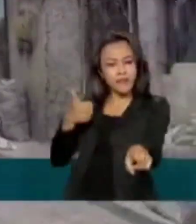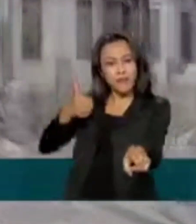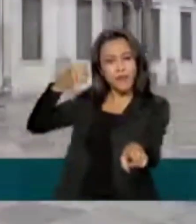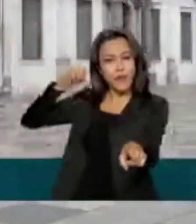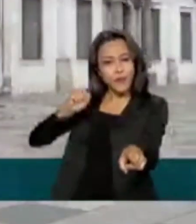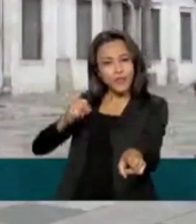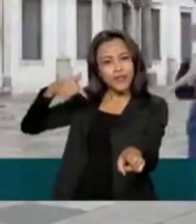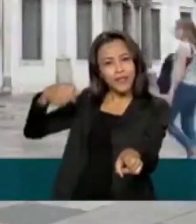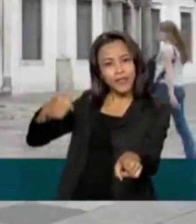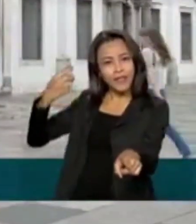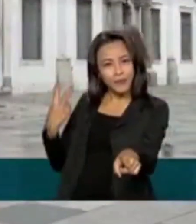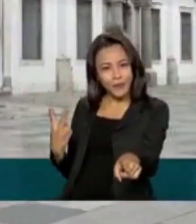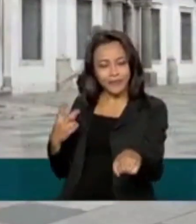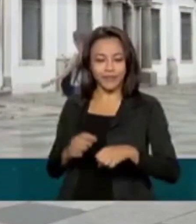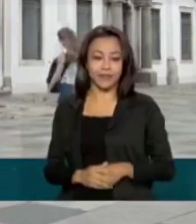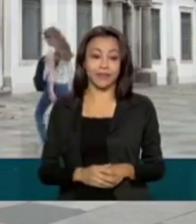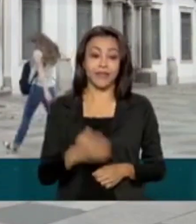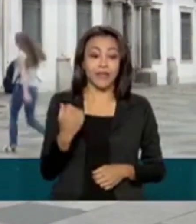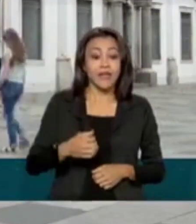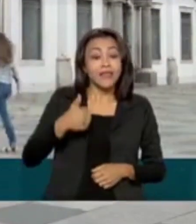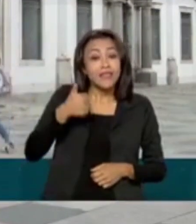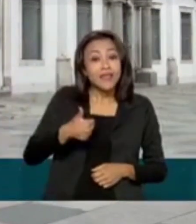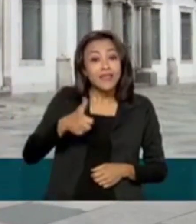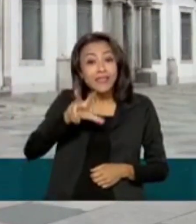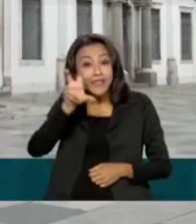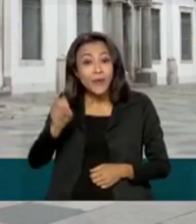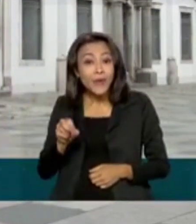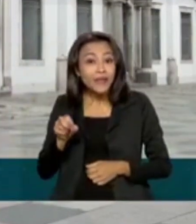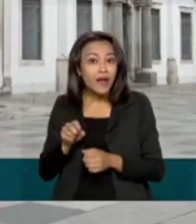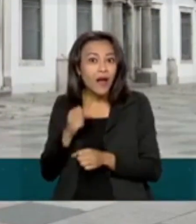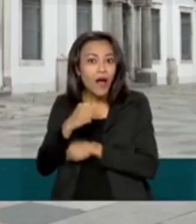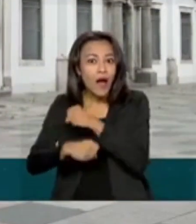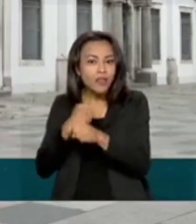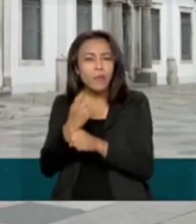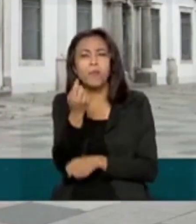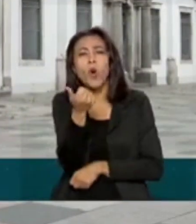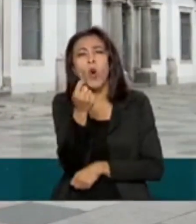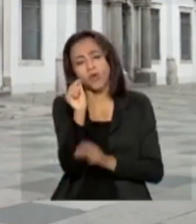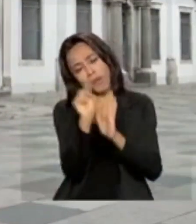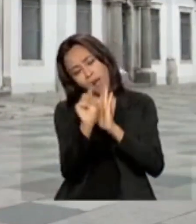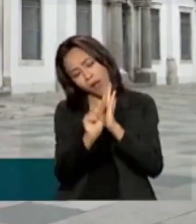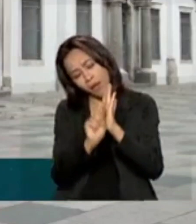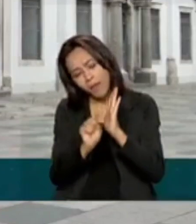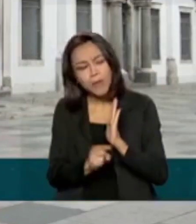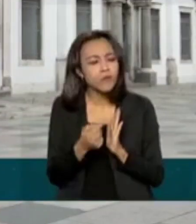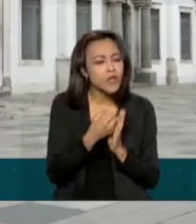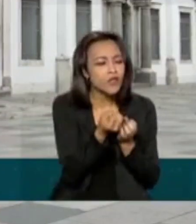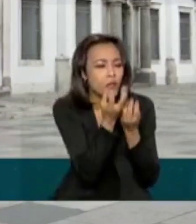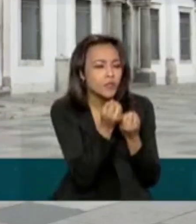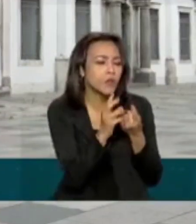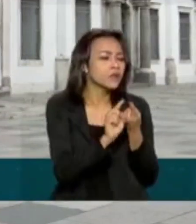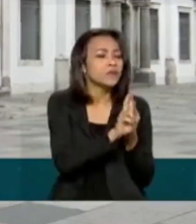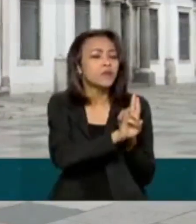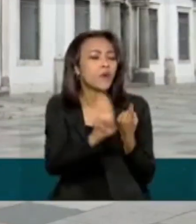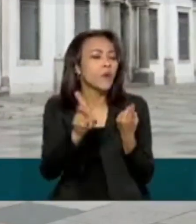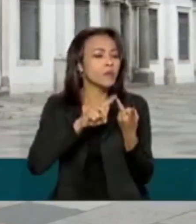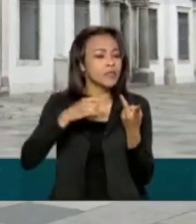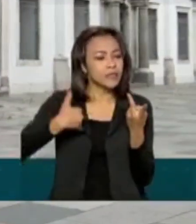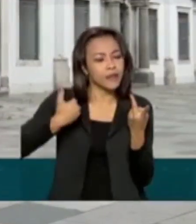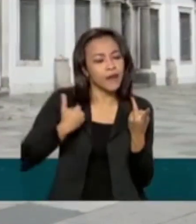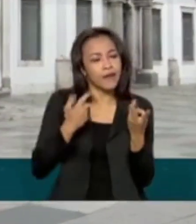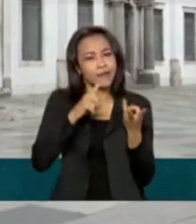1872. Há 150 anos, o censo tinha poucas perguntas. O recenseador coletava dados como nome,